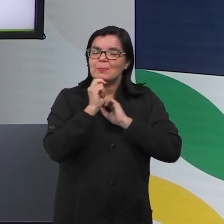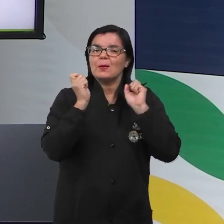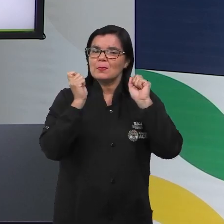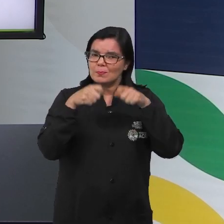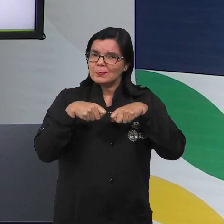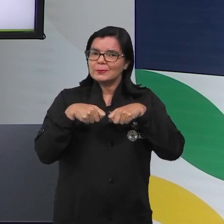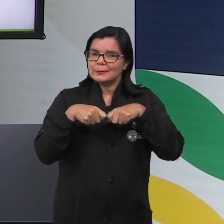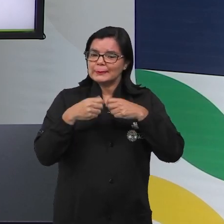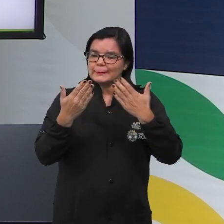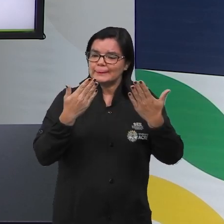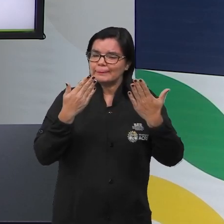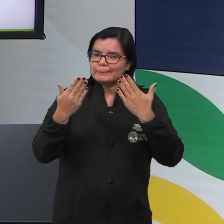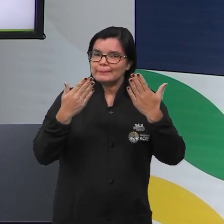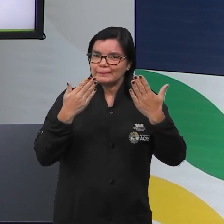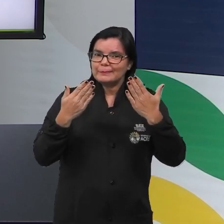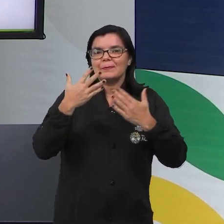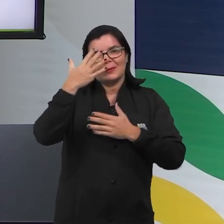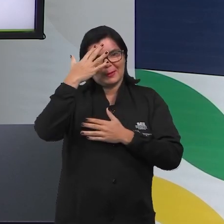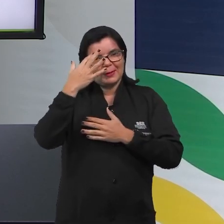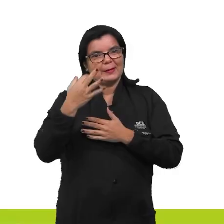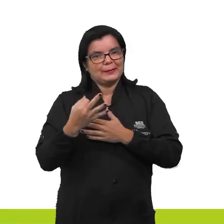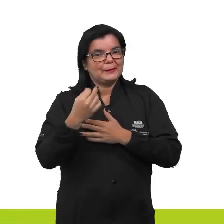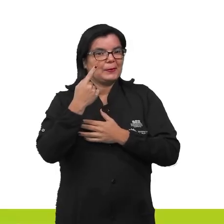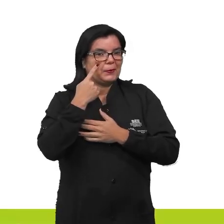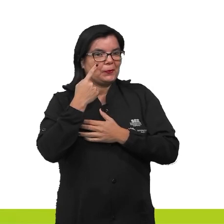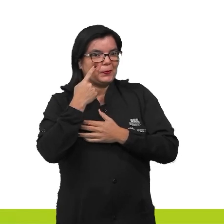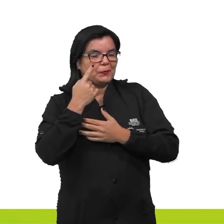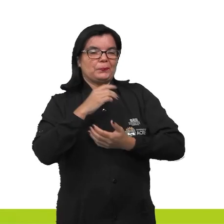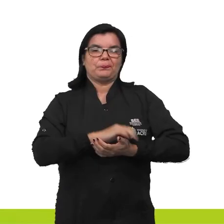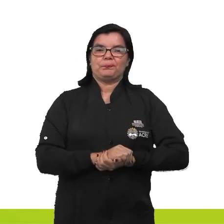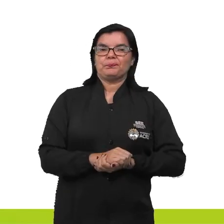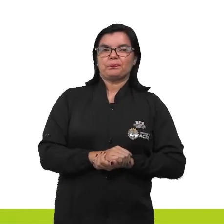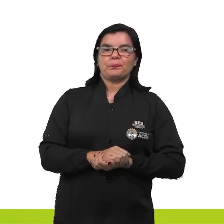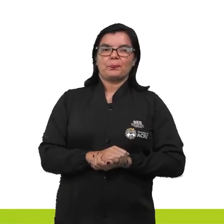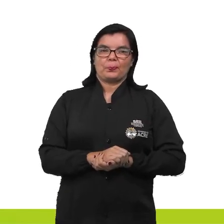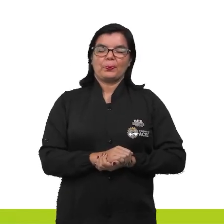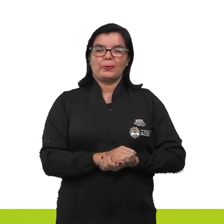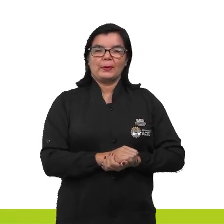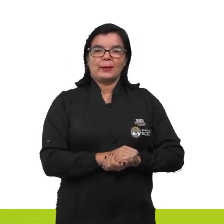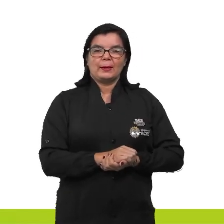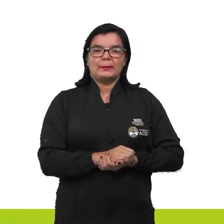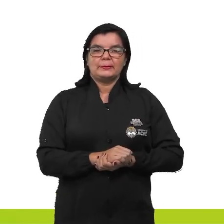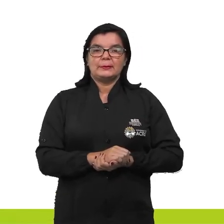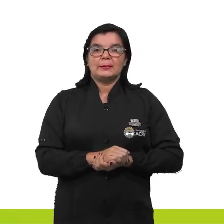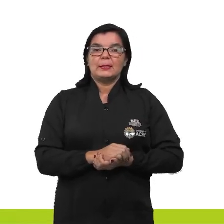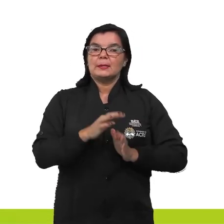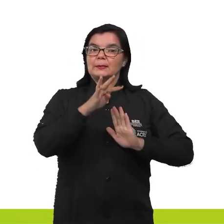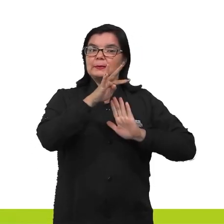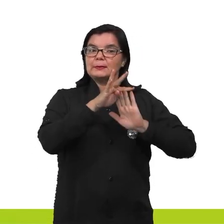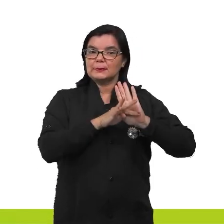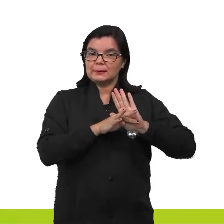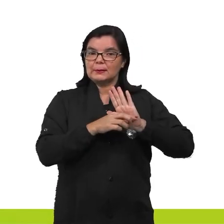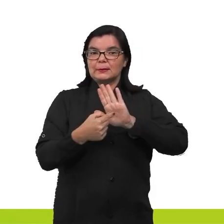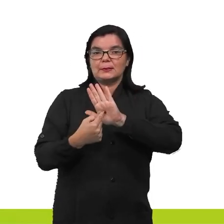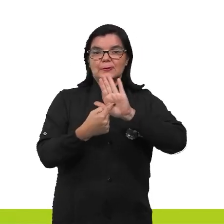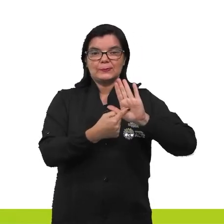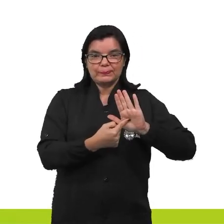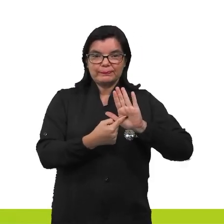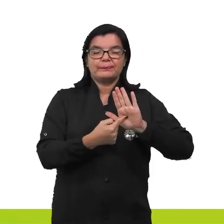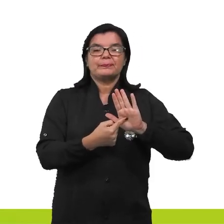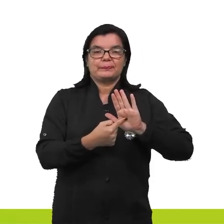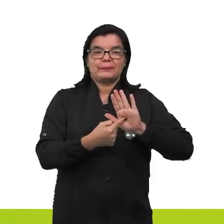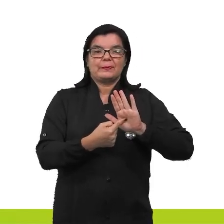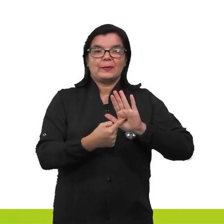que eu faça essa comparação? Com certeza, olha aí comigo na tela. Esse texto que aparece para